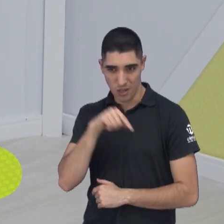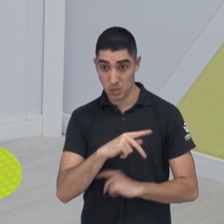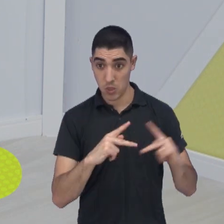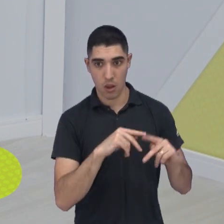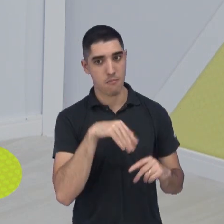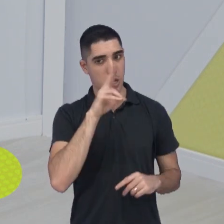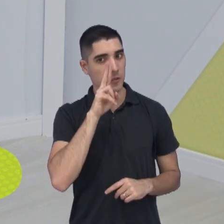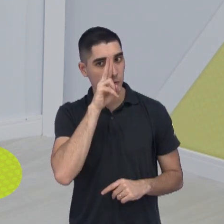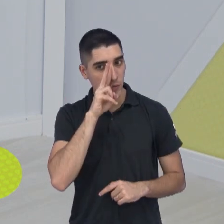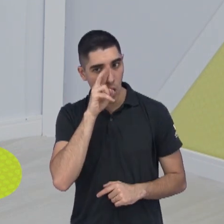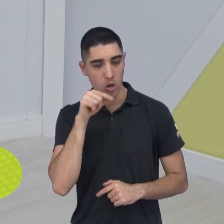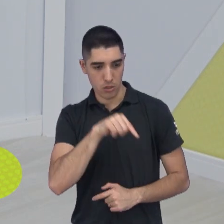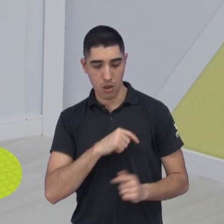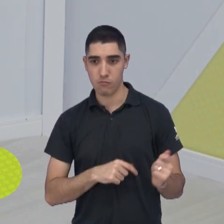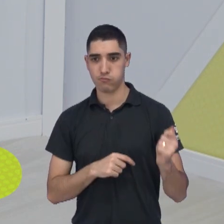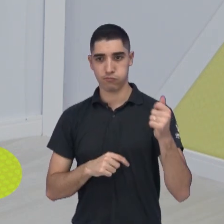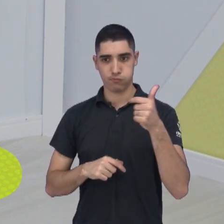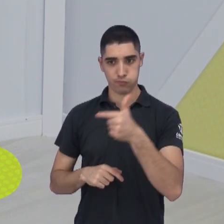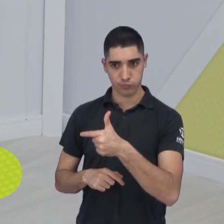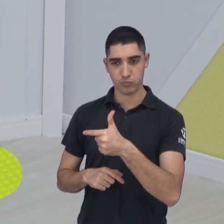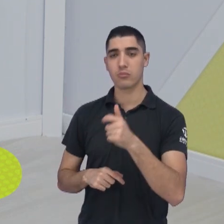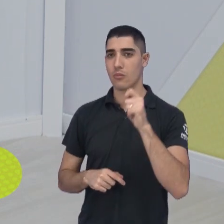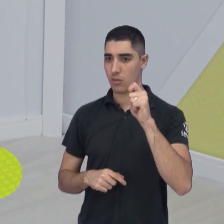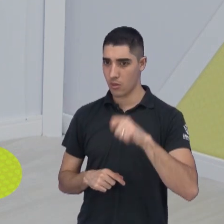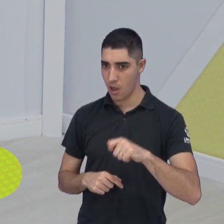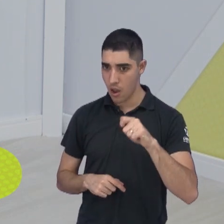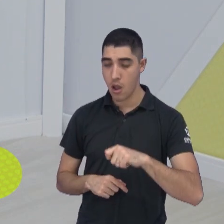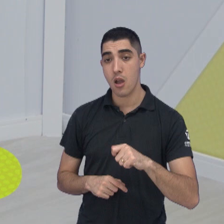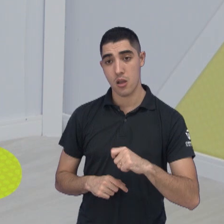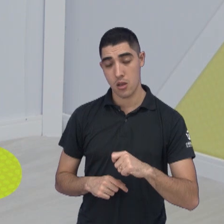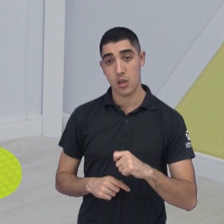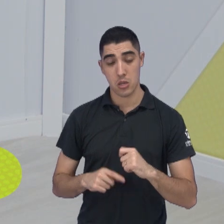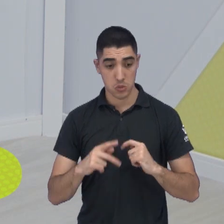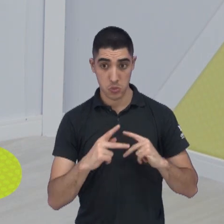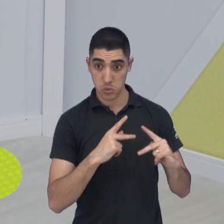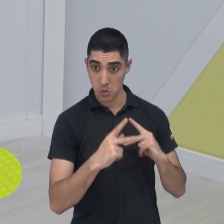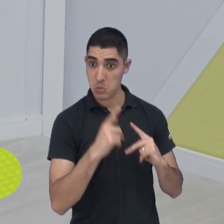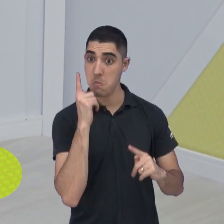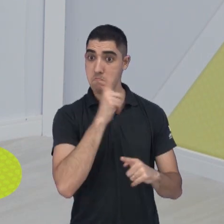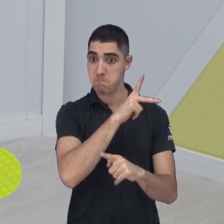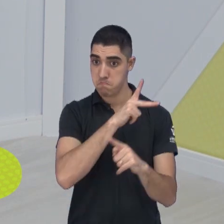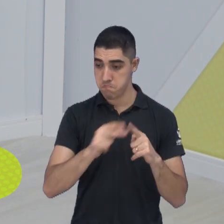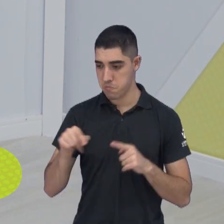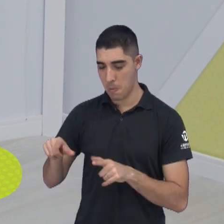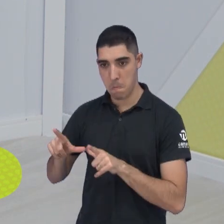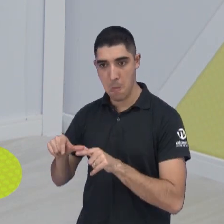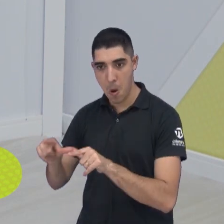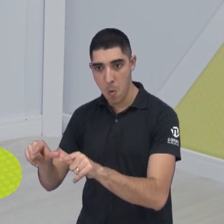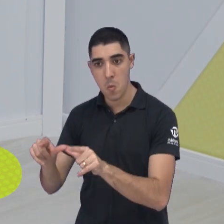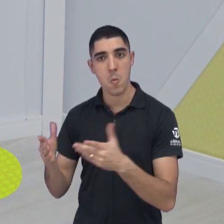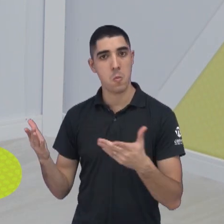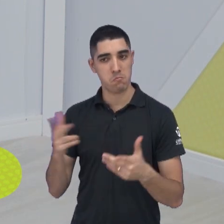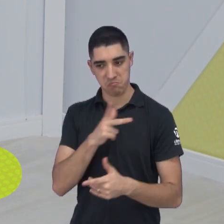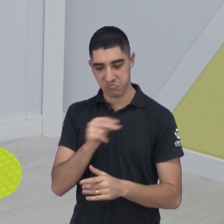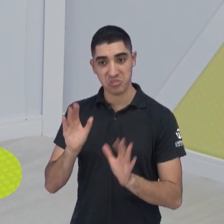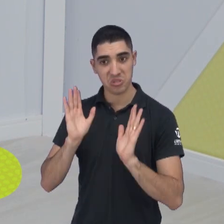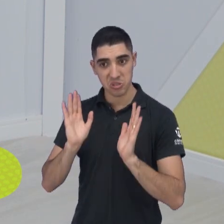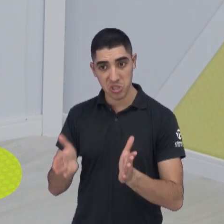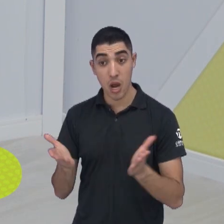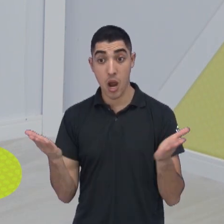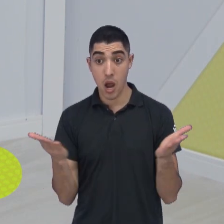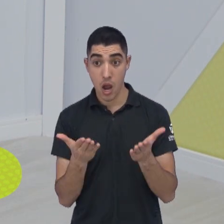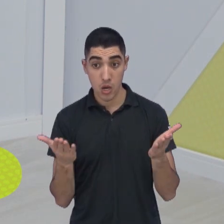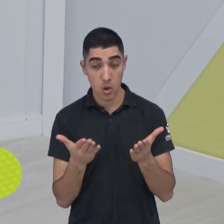já mostram isso. São José está na frente, vem de uma boa vitória contra a equipe do Bauru, precisa lá e fazer o resultado. A melhor forma de